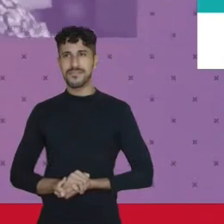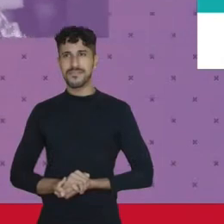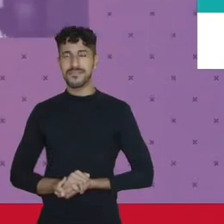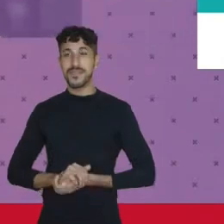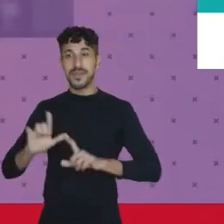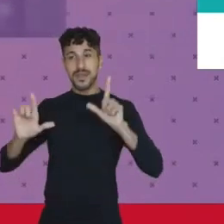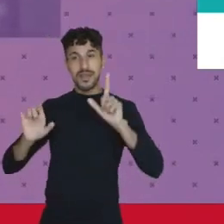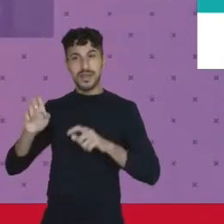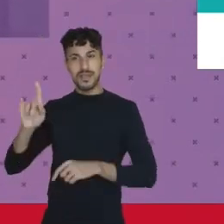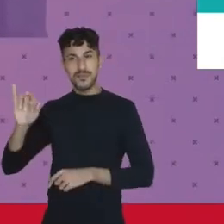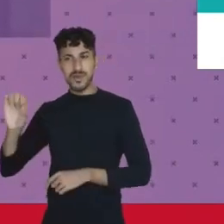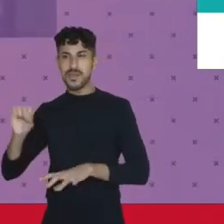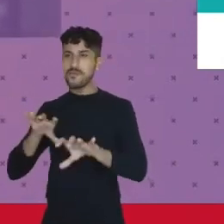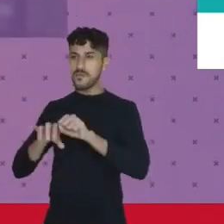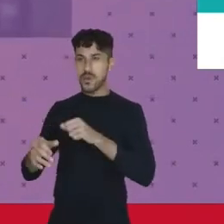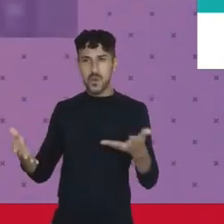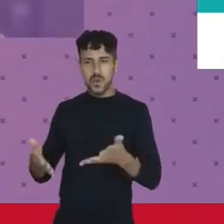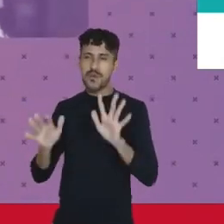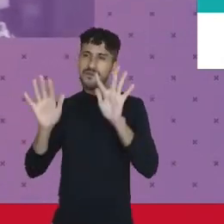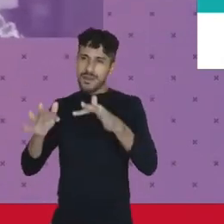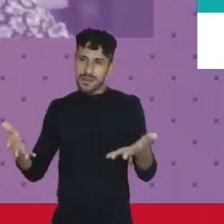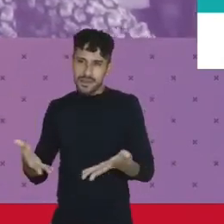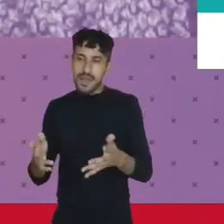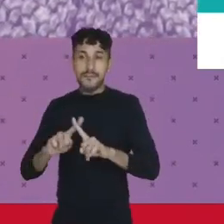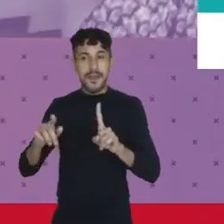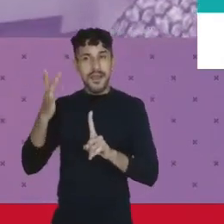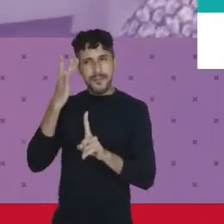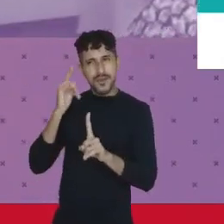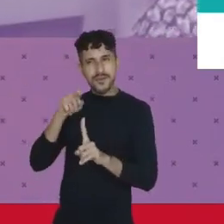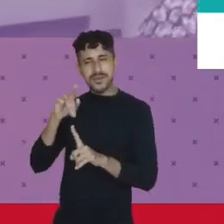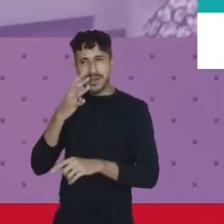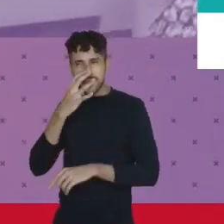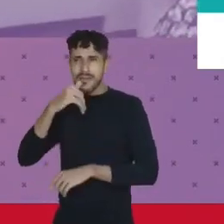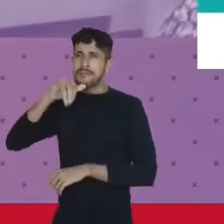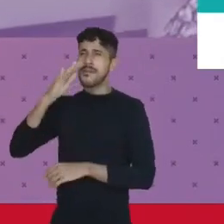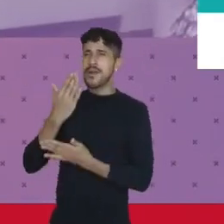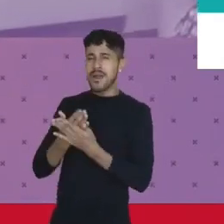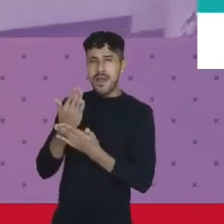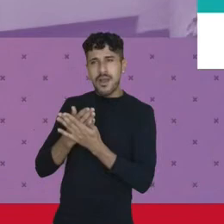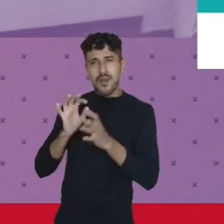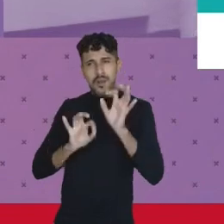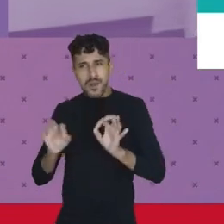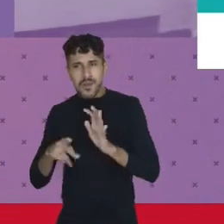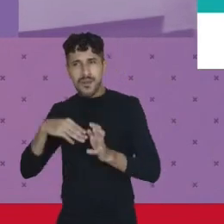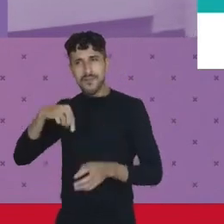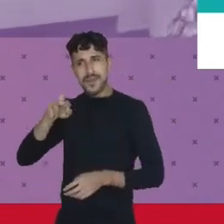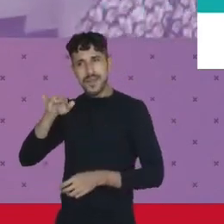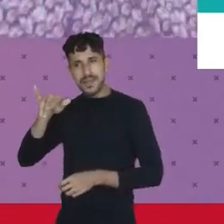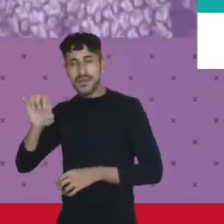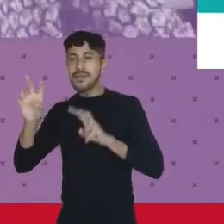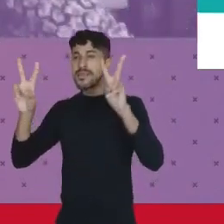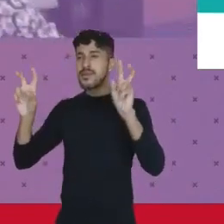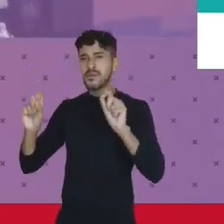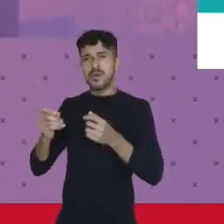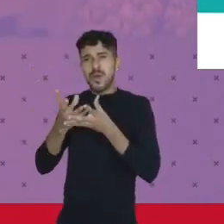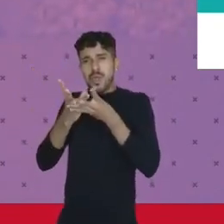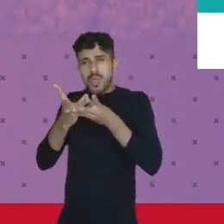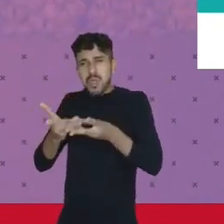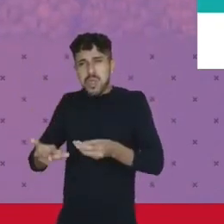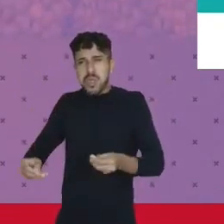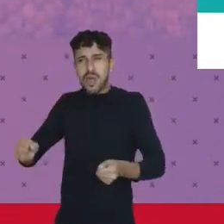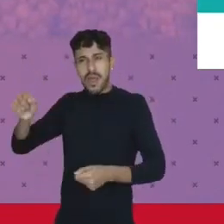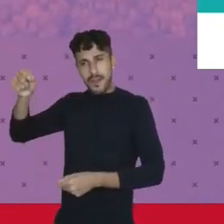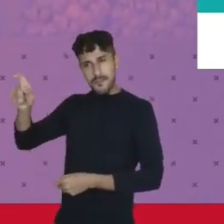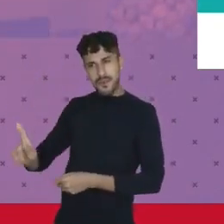O TV Elas por Elas Formação de hoje fica por aqui, mas amanhã você confere mais uma aula preparada pela Marilane com o tema O Desmonte da